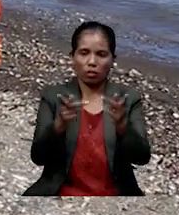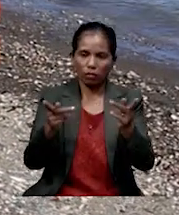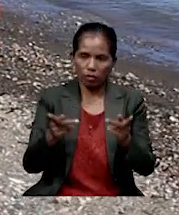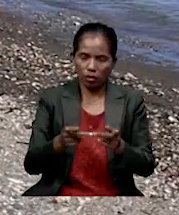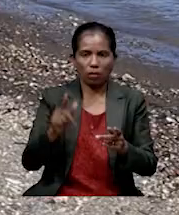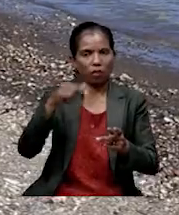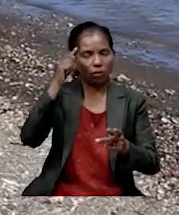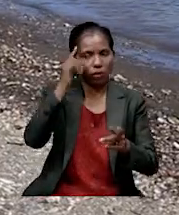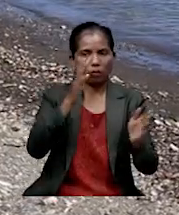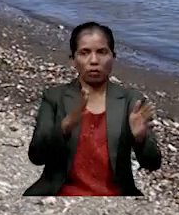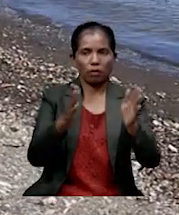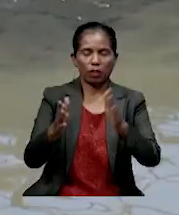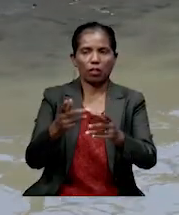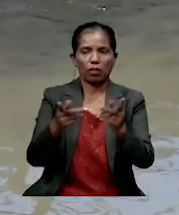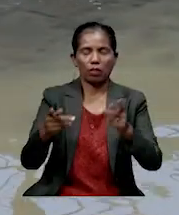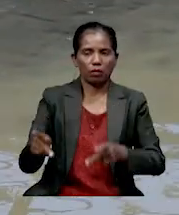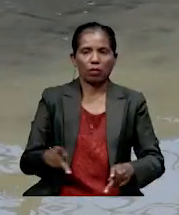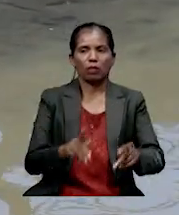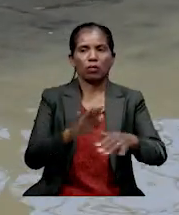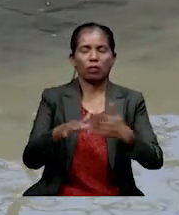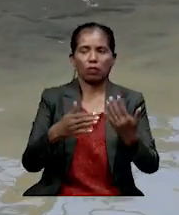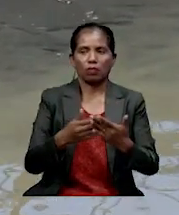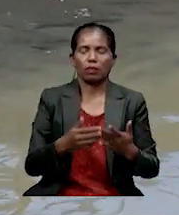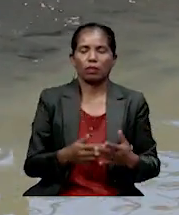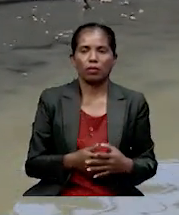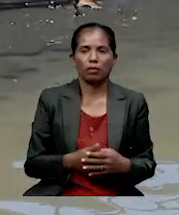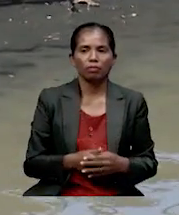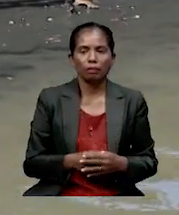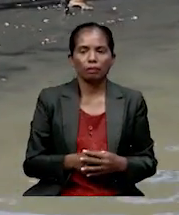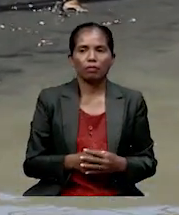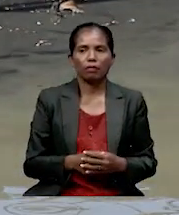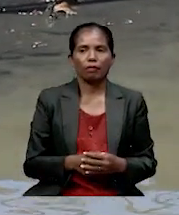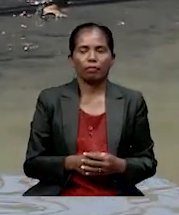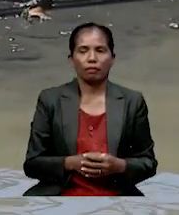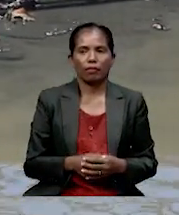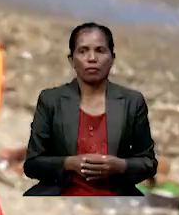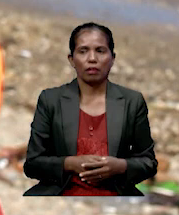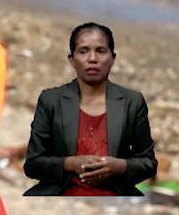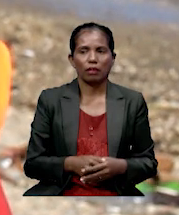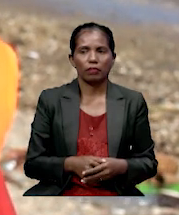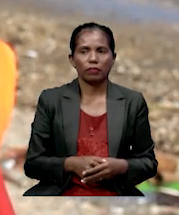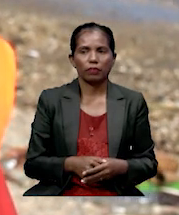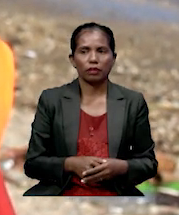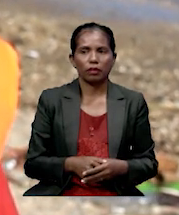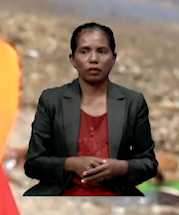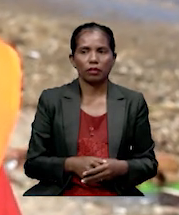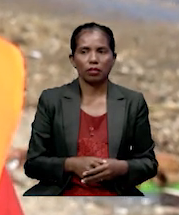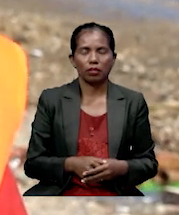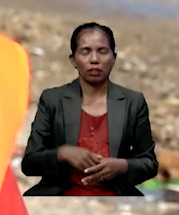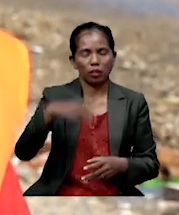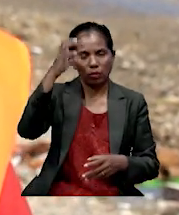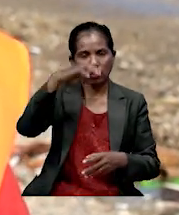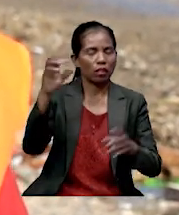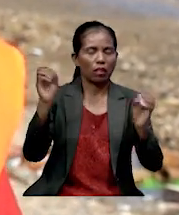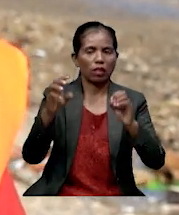prepara ona ia fatin publiko sira. Ne ira udan le laia fer la dungan